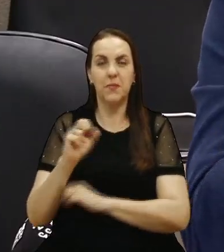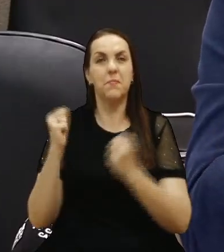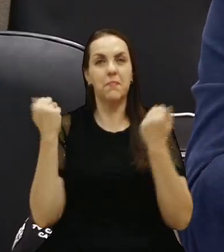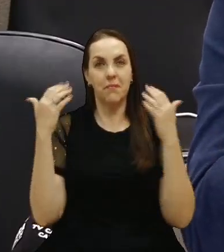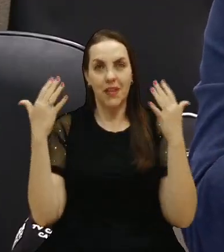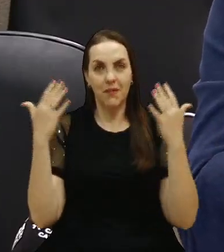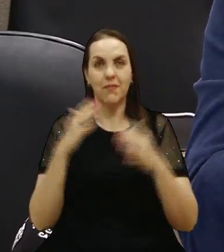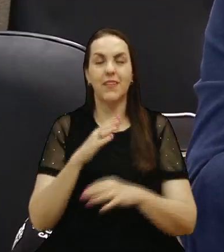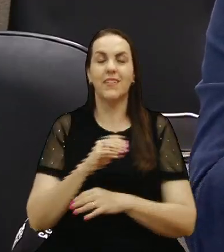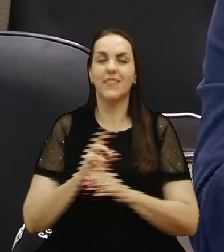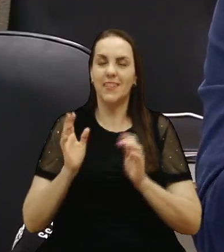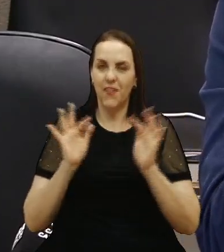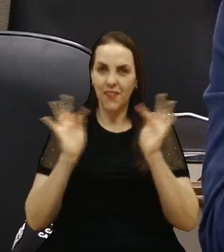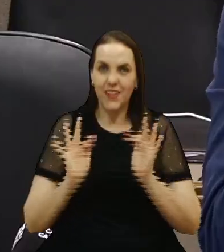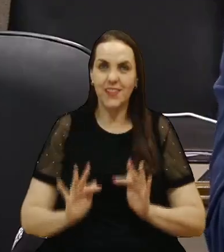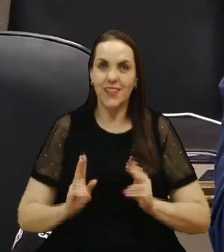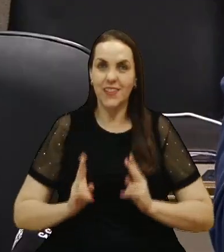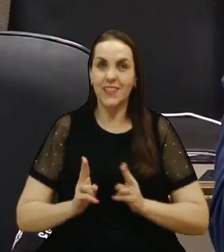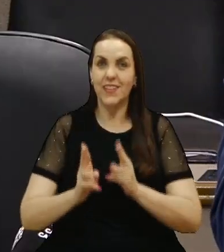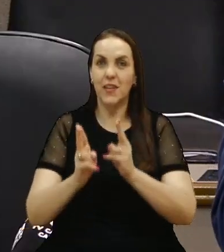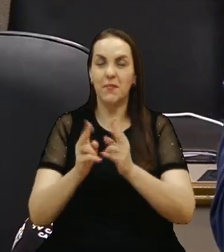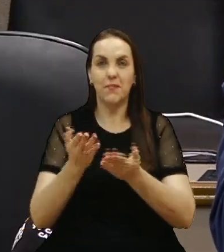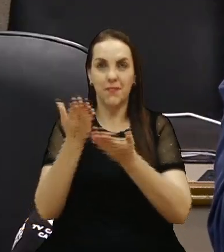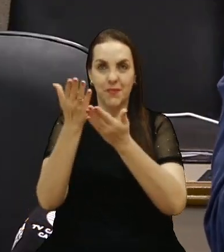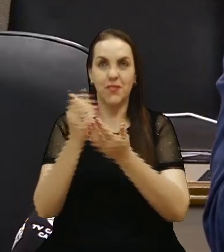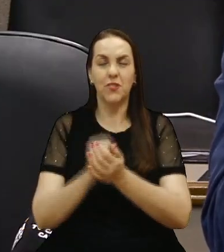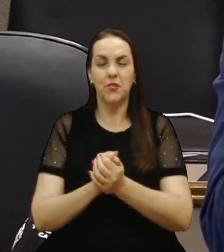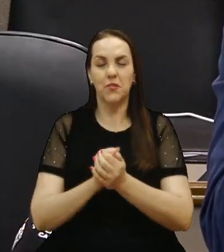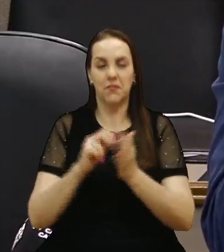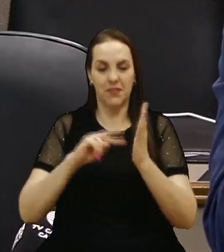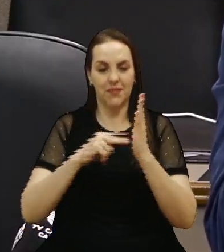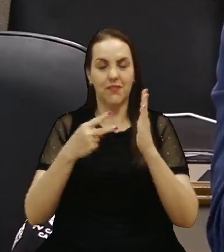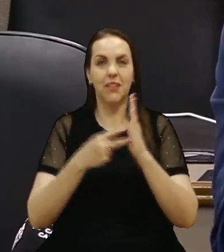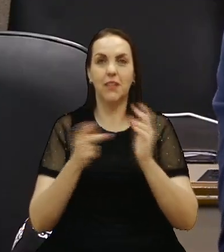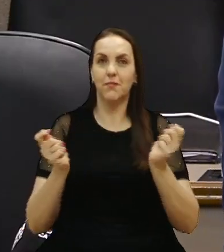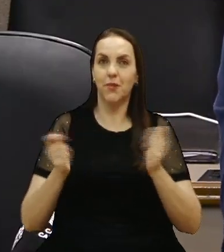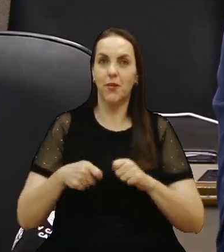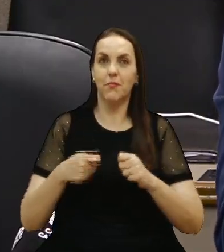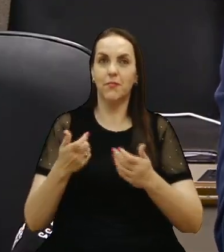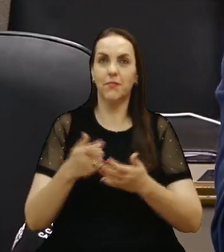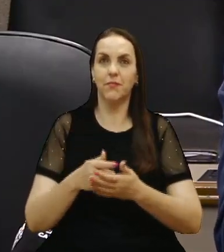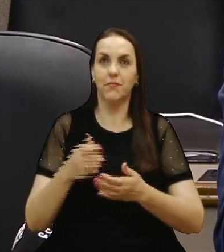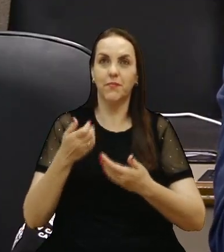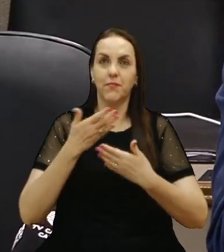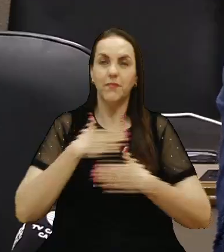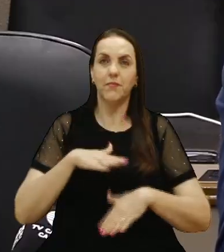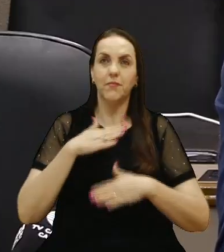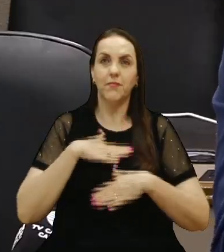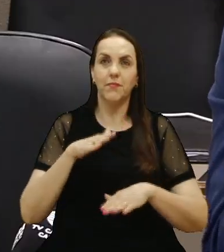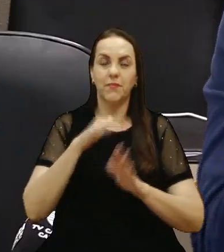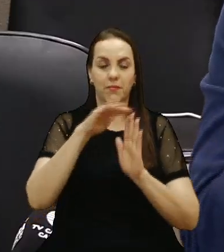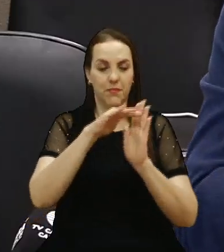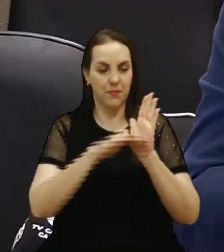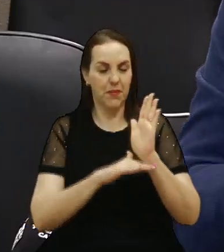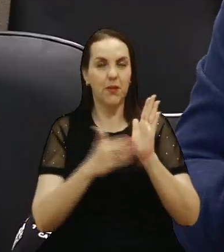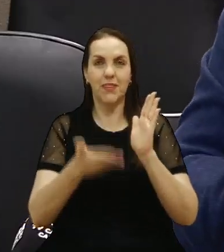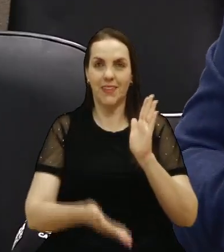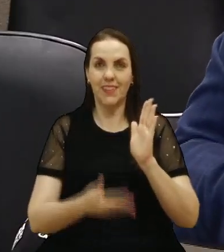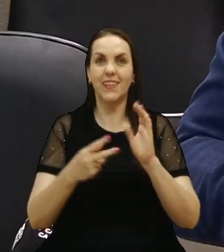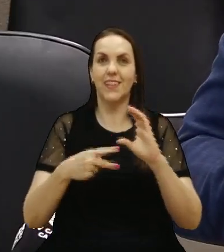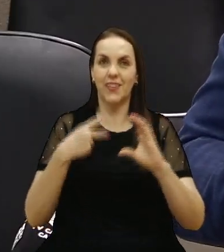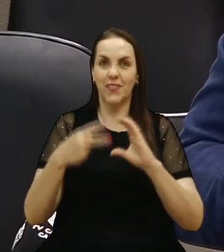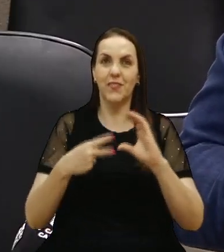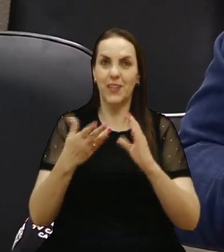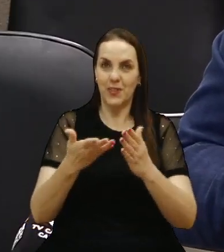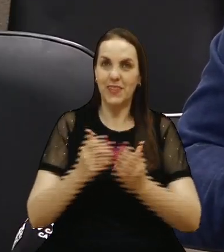Toda felicidade sempre. E tu és um sinônimo de competência e traz tranquilidade para nós nas pautas aqui da Câmara de Vereadores. Não